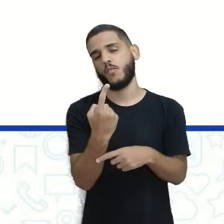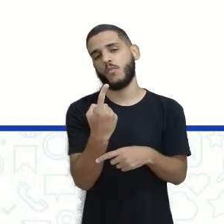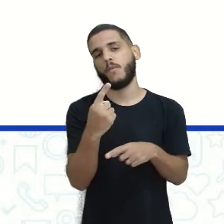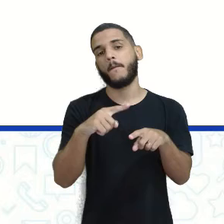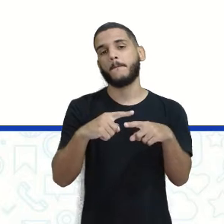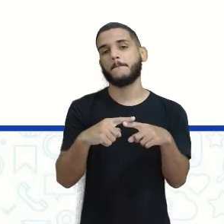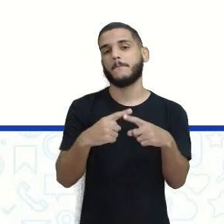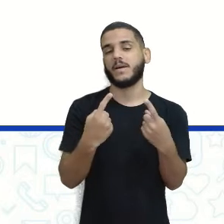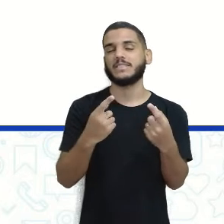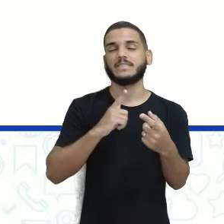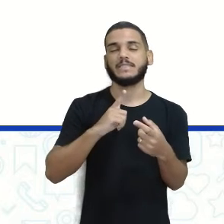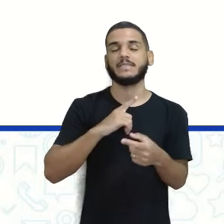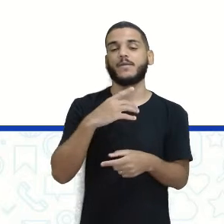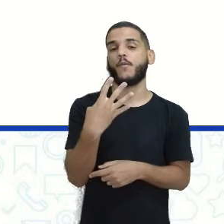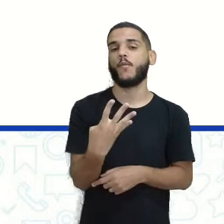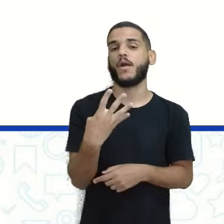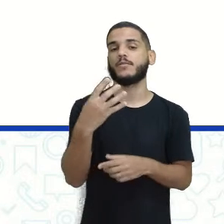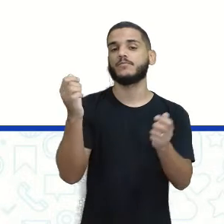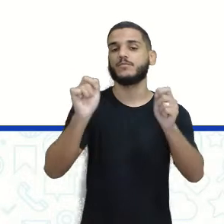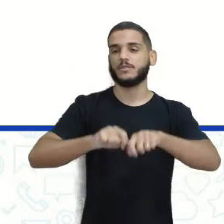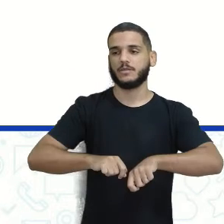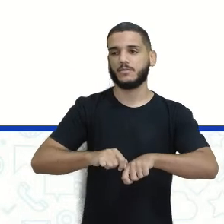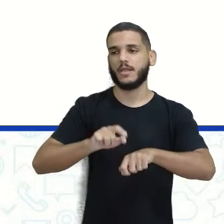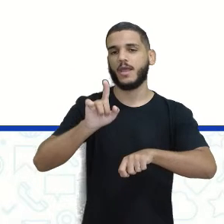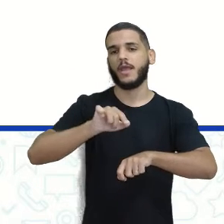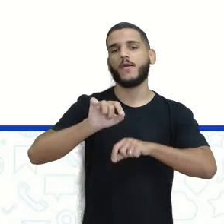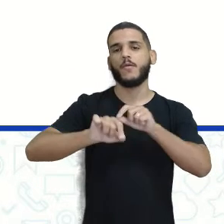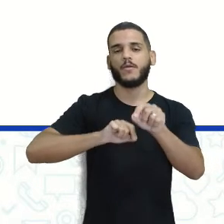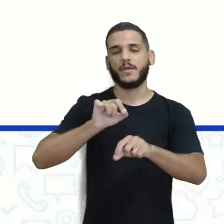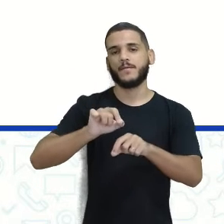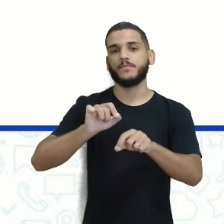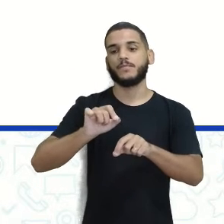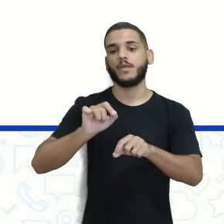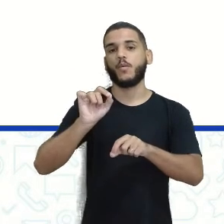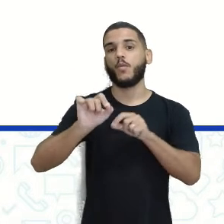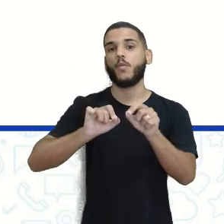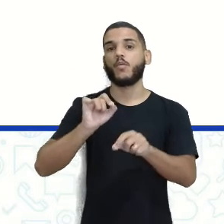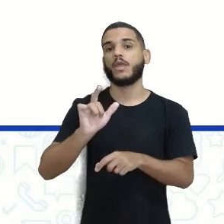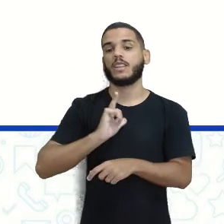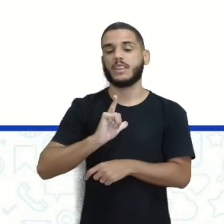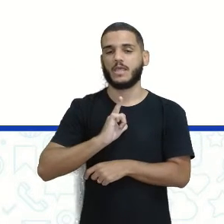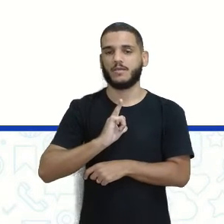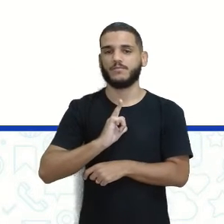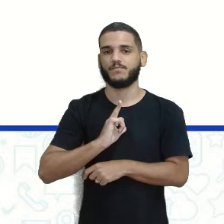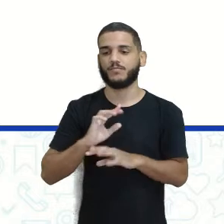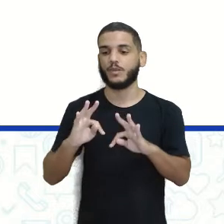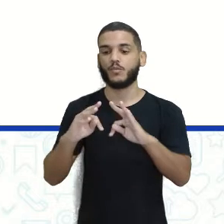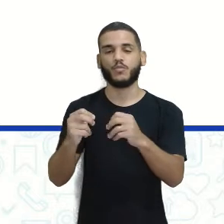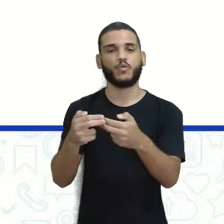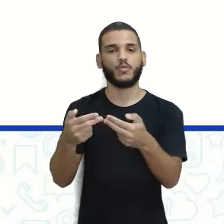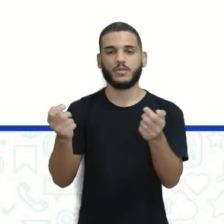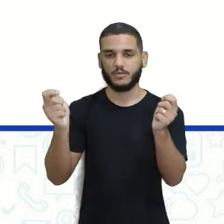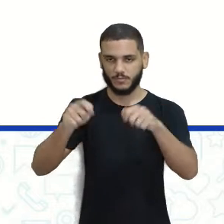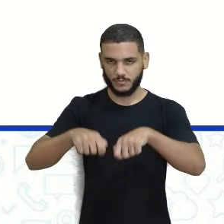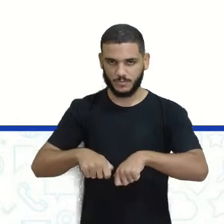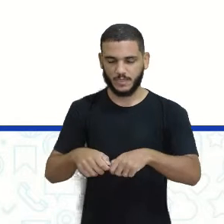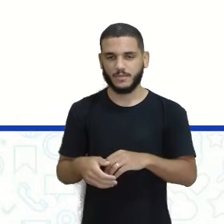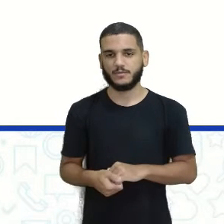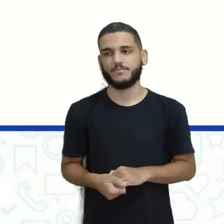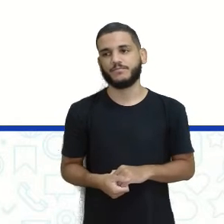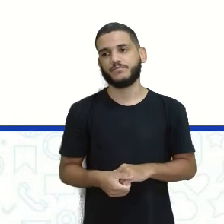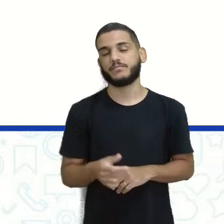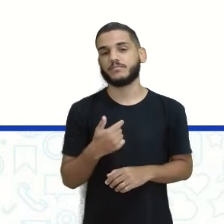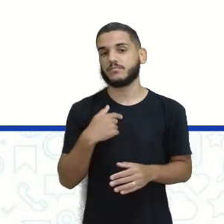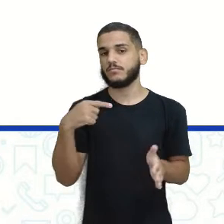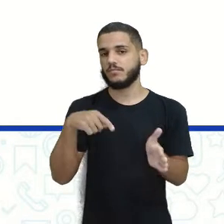possibilidades. Essas possibilidades são o espaço amostral. É o que eu tenho, tá certo? Todas as possibilidades. E aí eu vou fazer